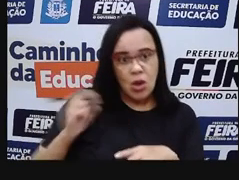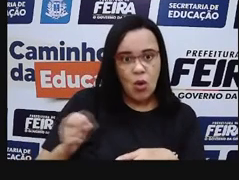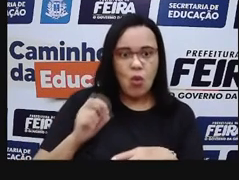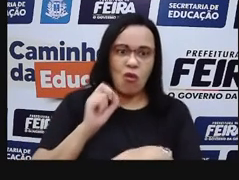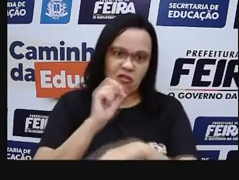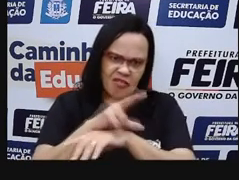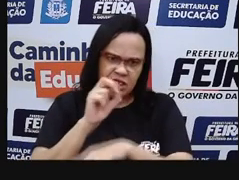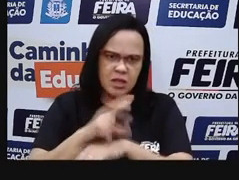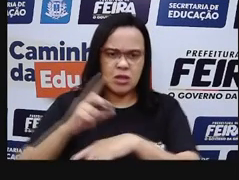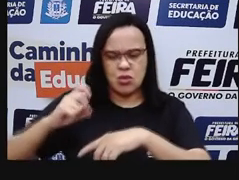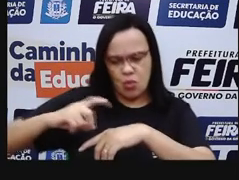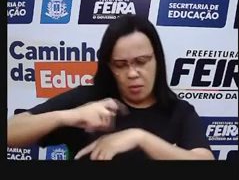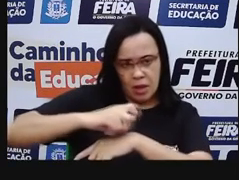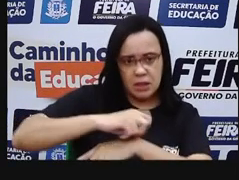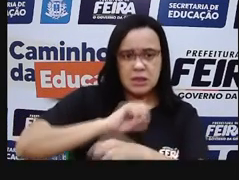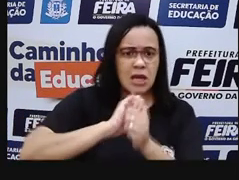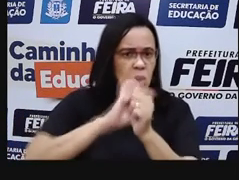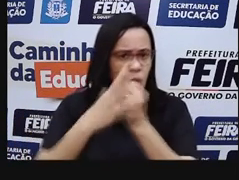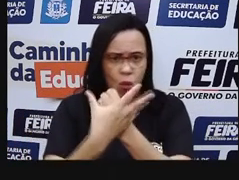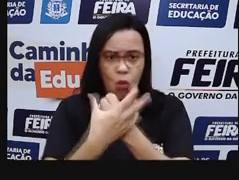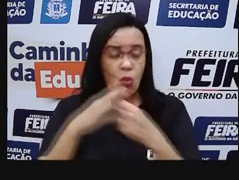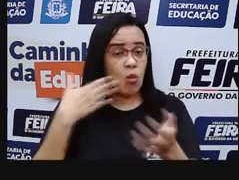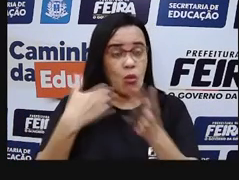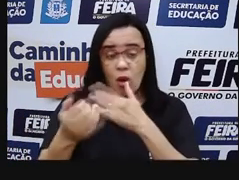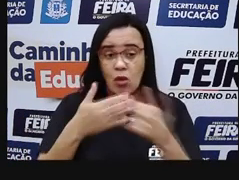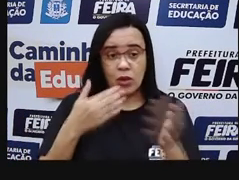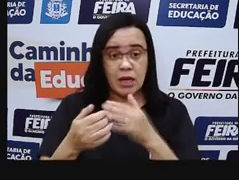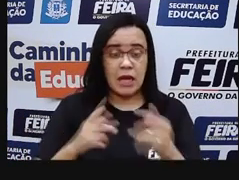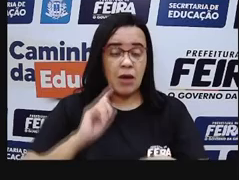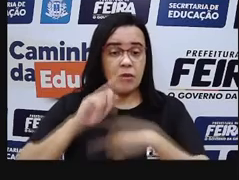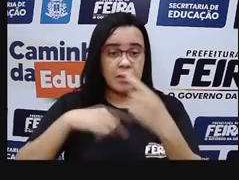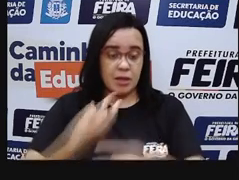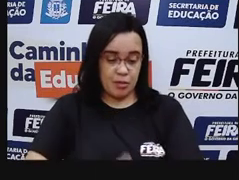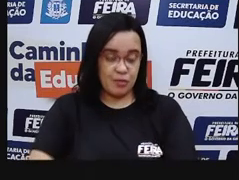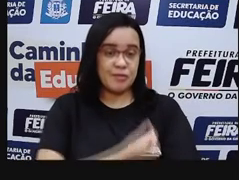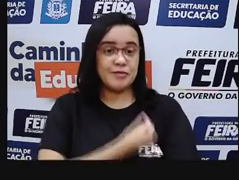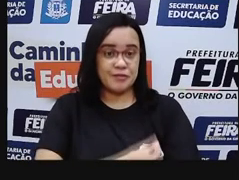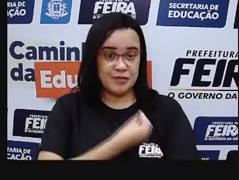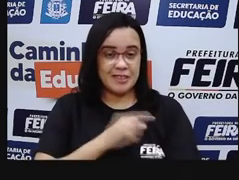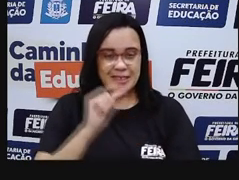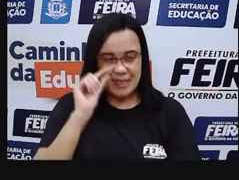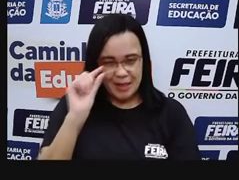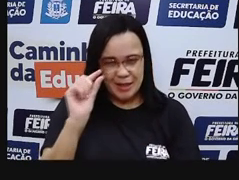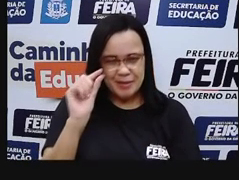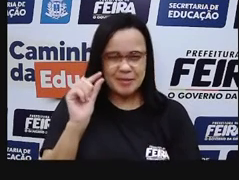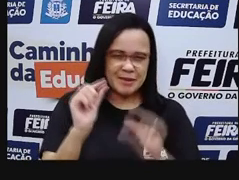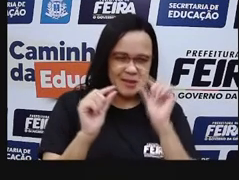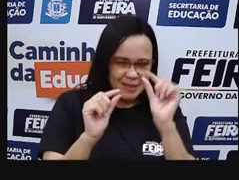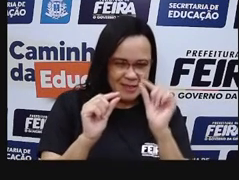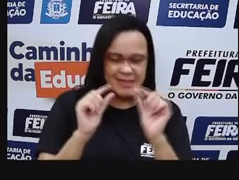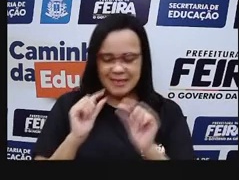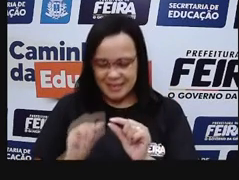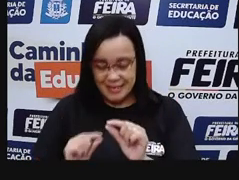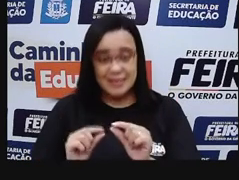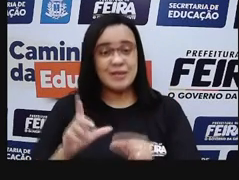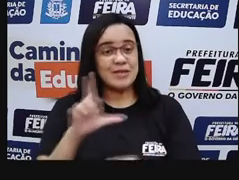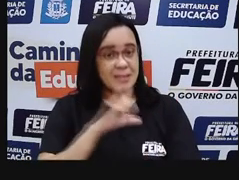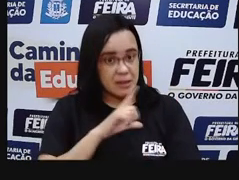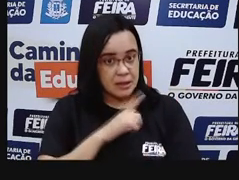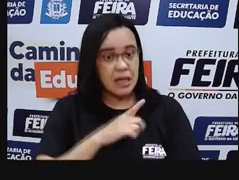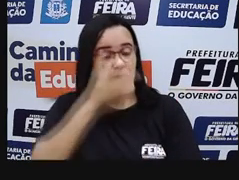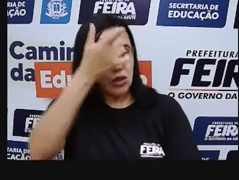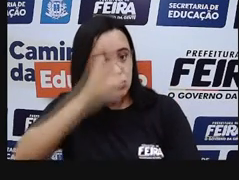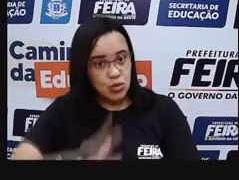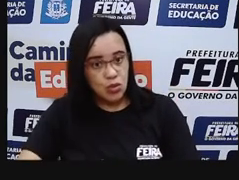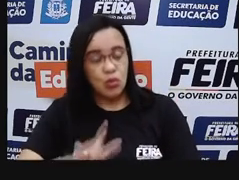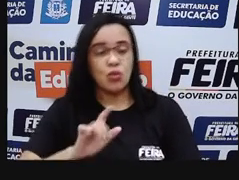fui infectado por isso ser vivo né esse microrganismo de novo e é